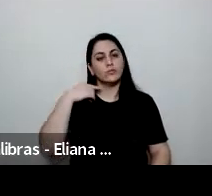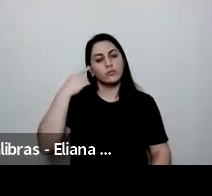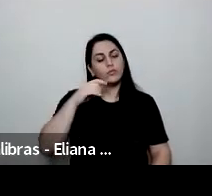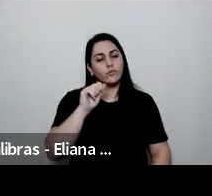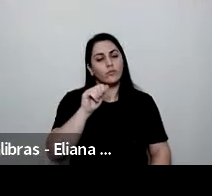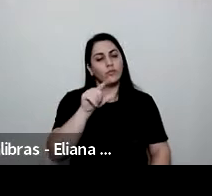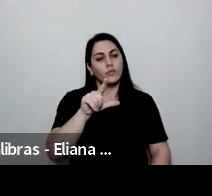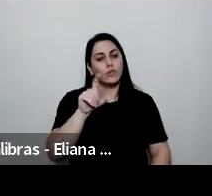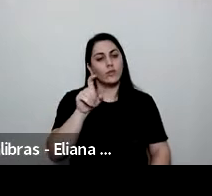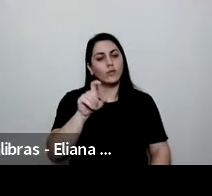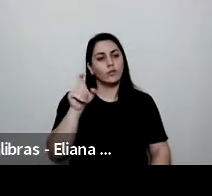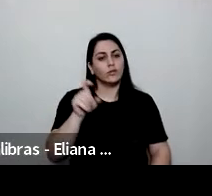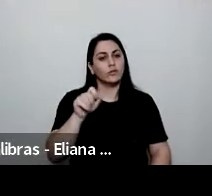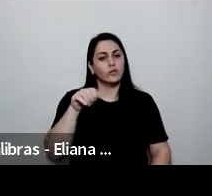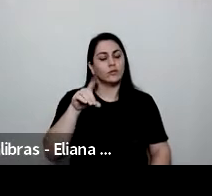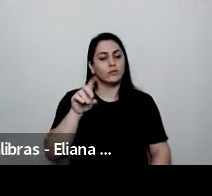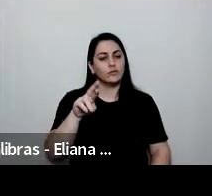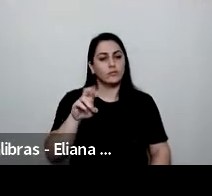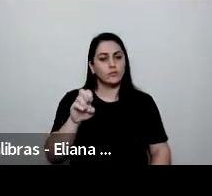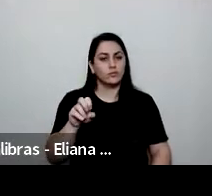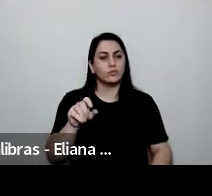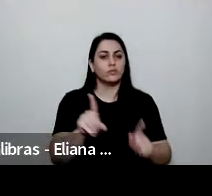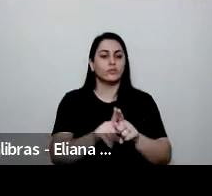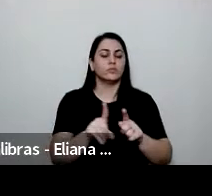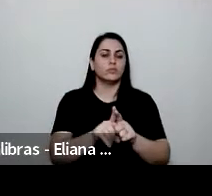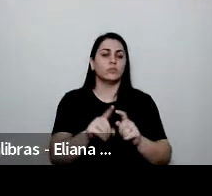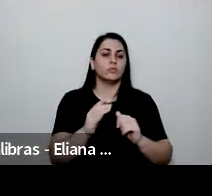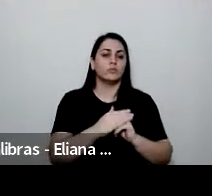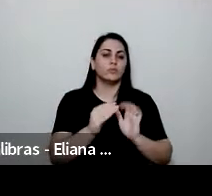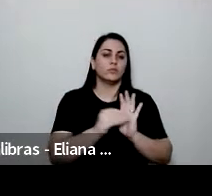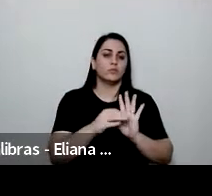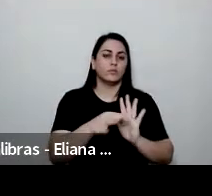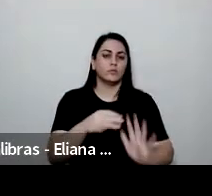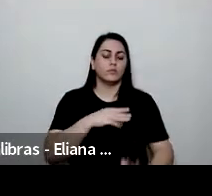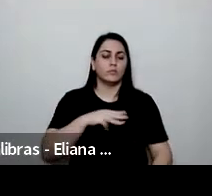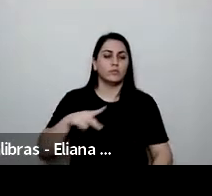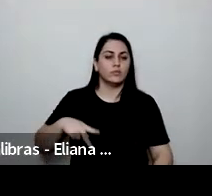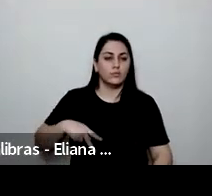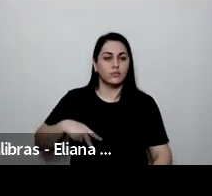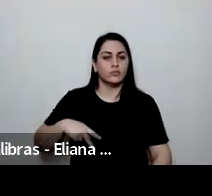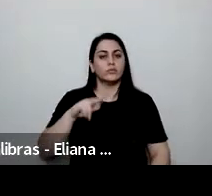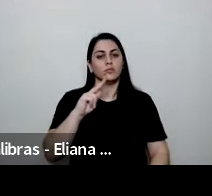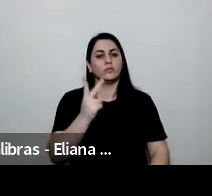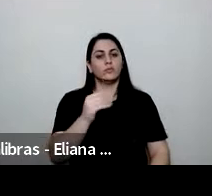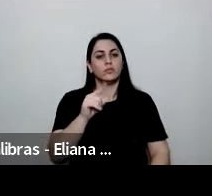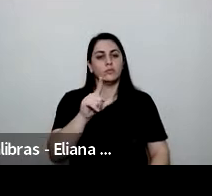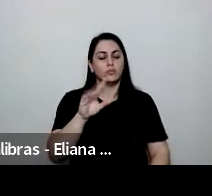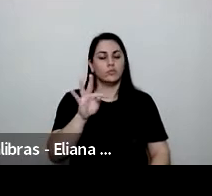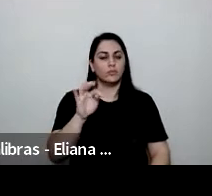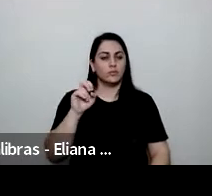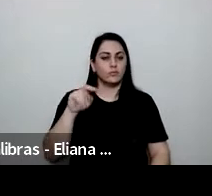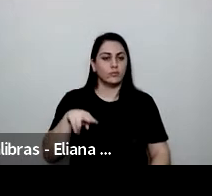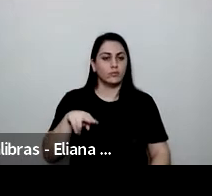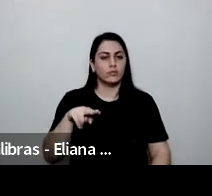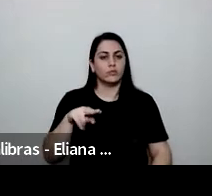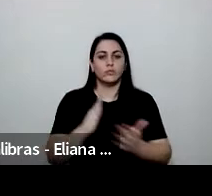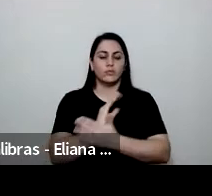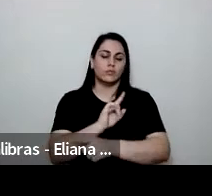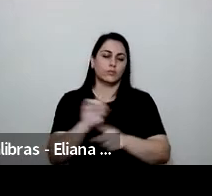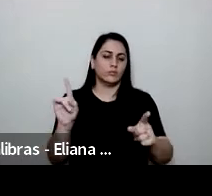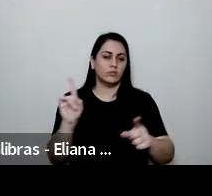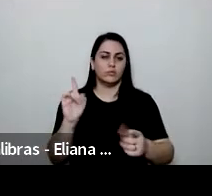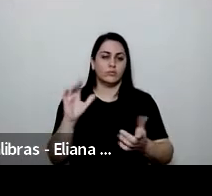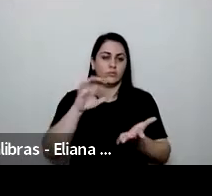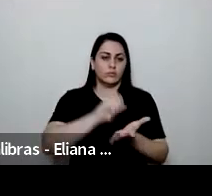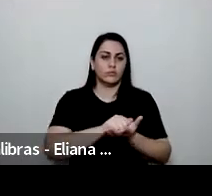Yuri Azevedo Nascimento e outras parecer do Ministério Público eleitoral é medido pelo procurador Hilton Araújo de Melo pelo indeferimento do registro